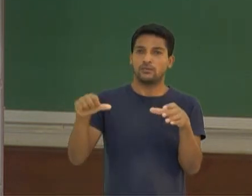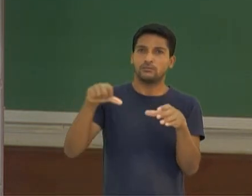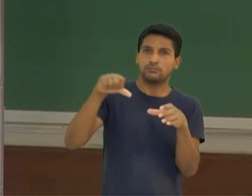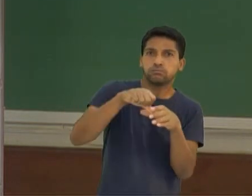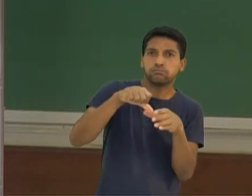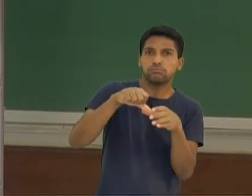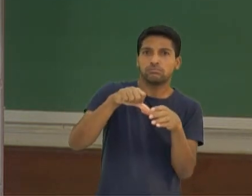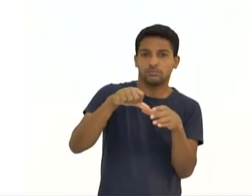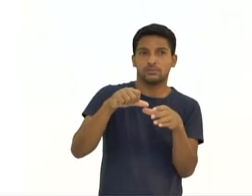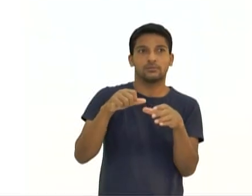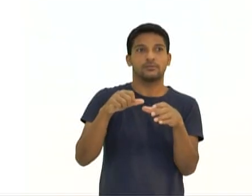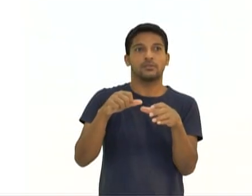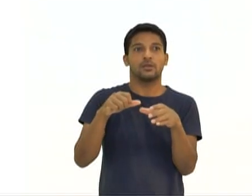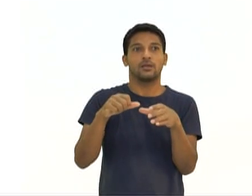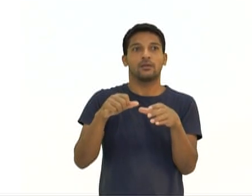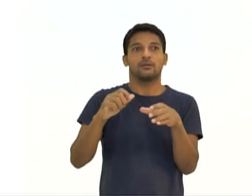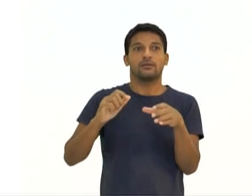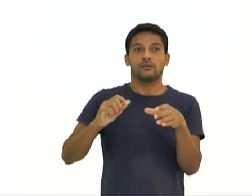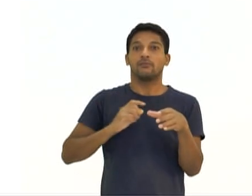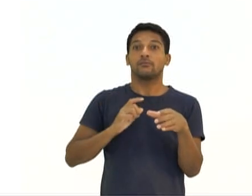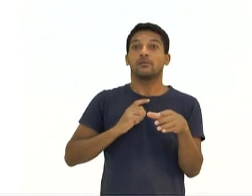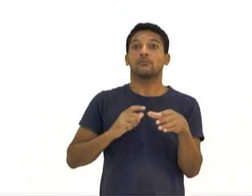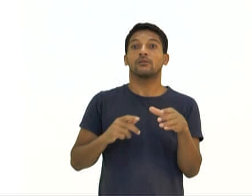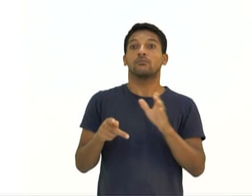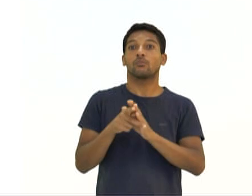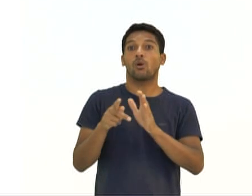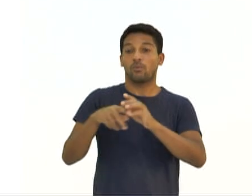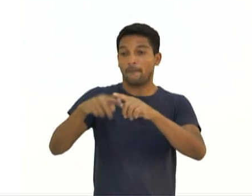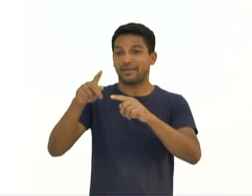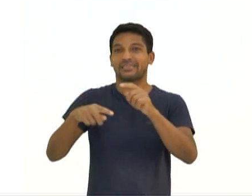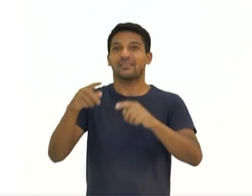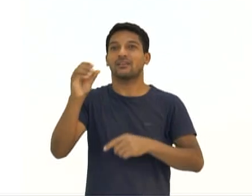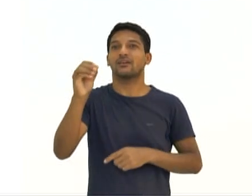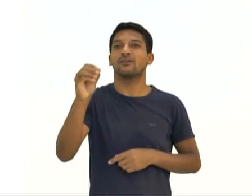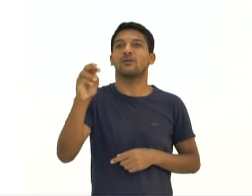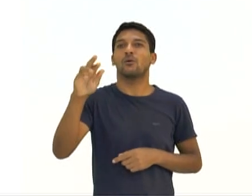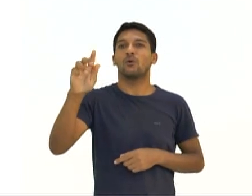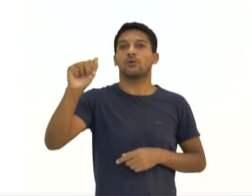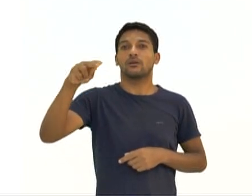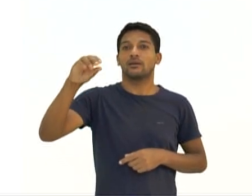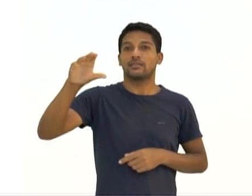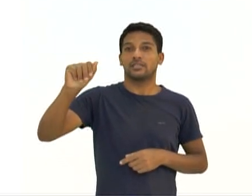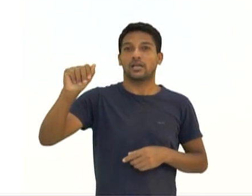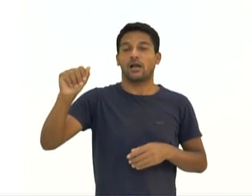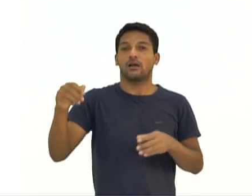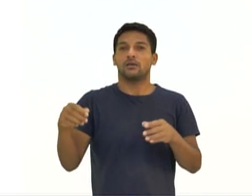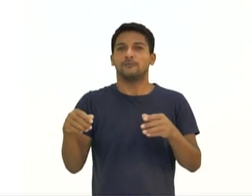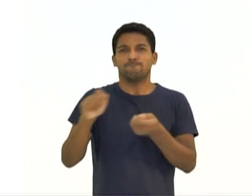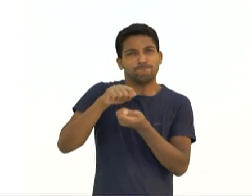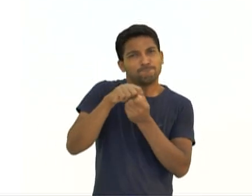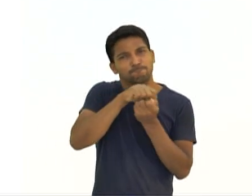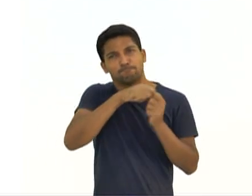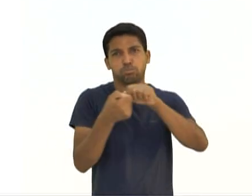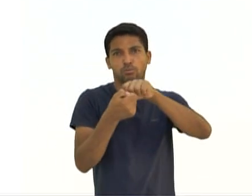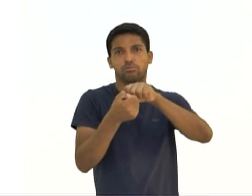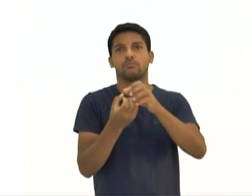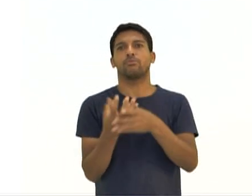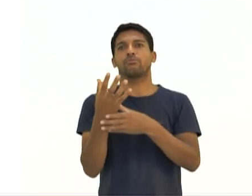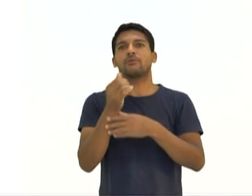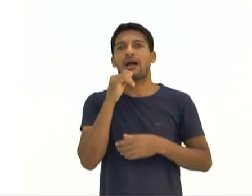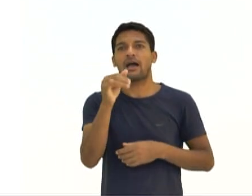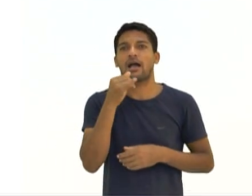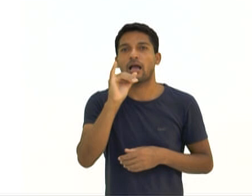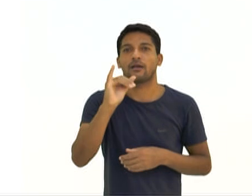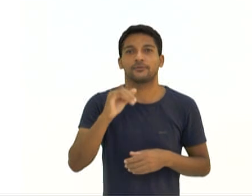certo? Transforma a matéria orgânica e produz energia. A efervescência, né? Quantas vezes de repente não passou mal, de repente teve que colocar